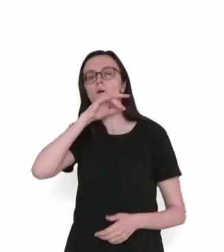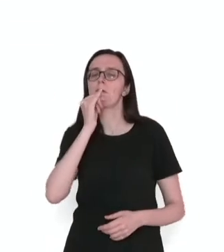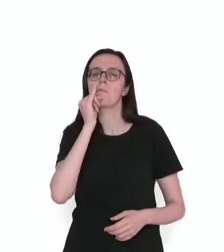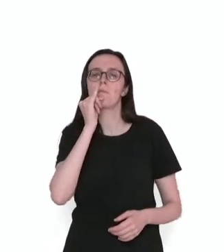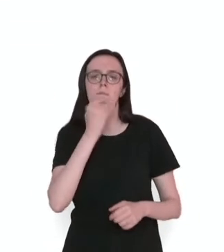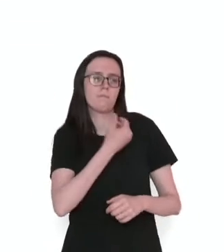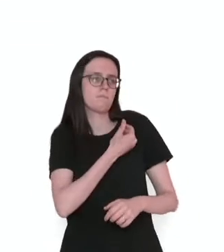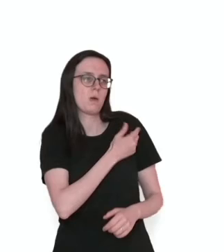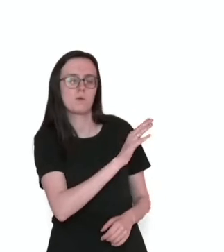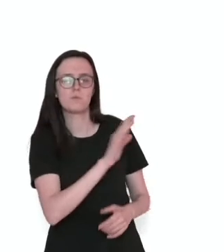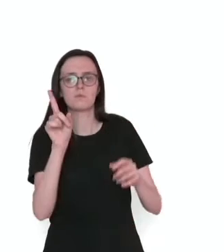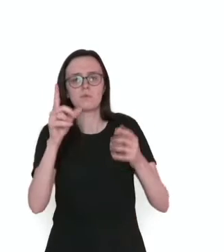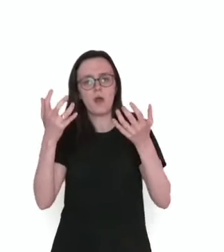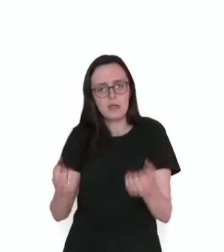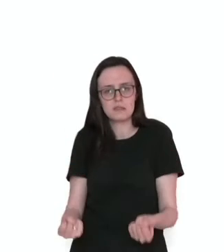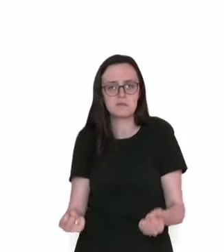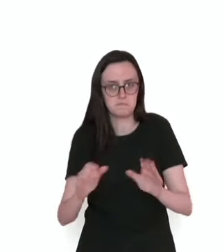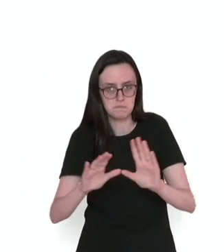e a intolerância.